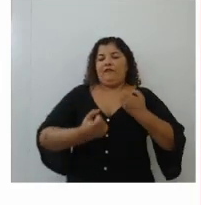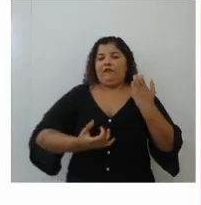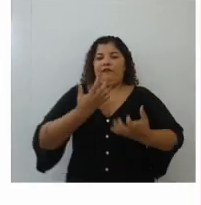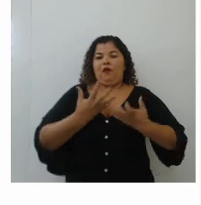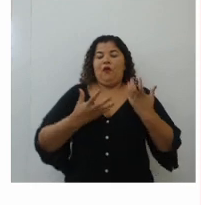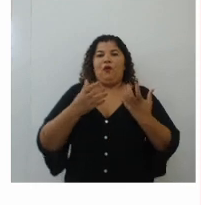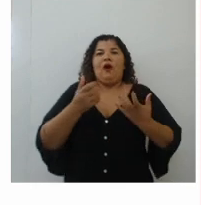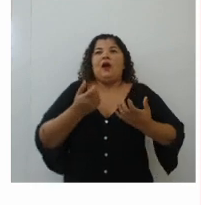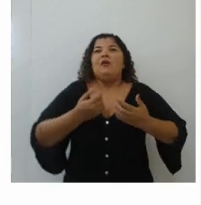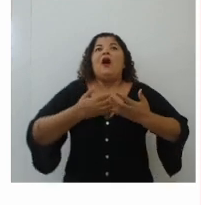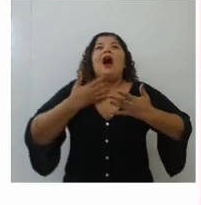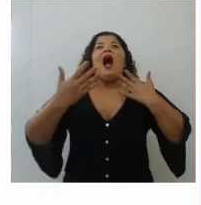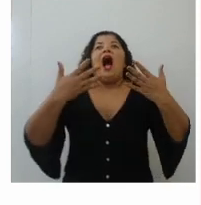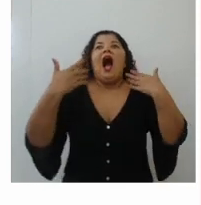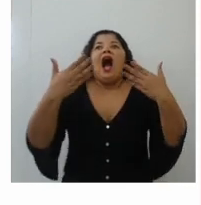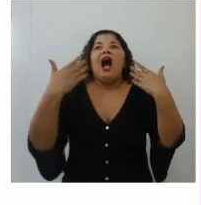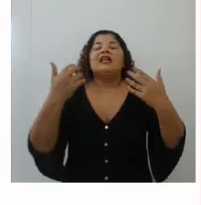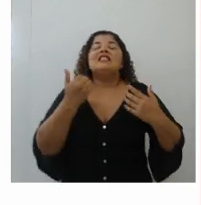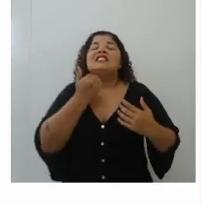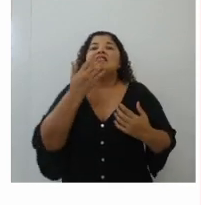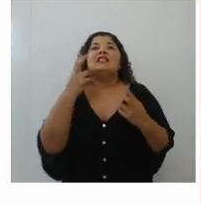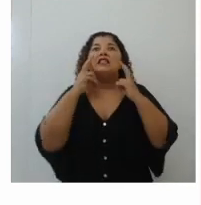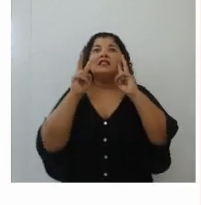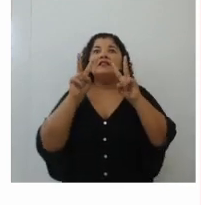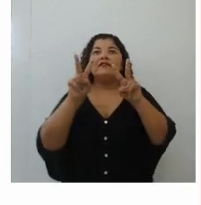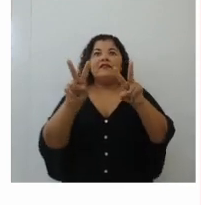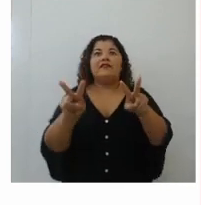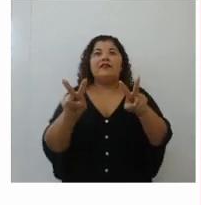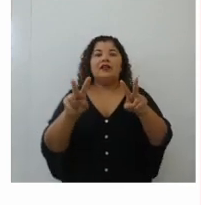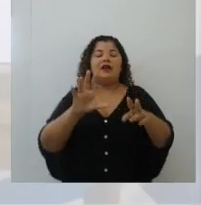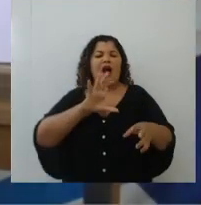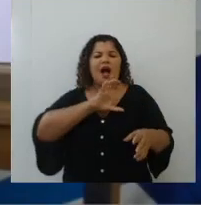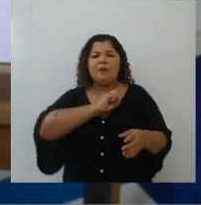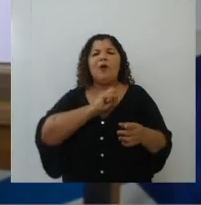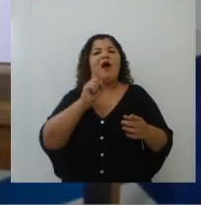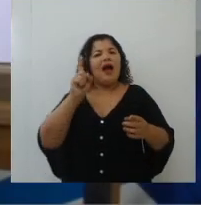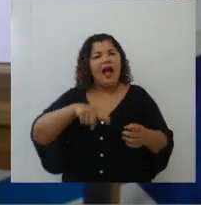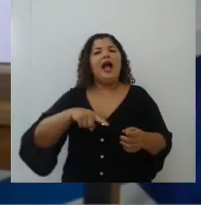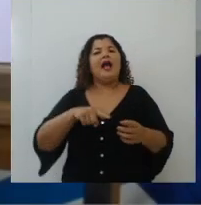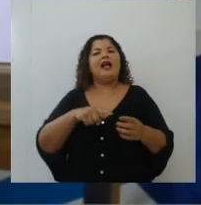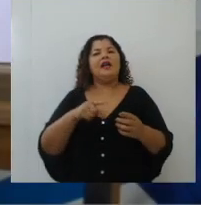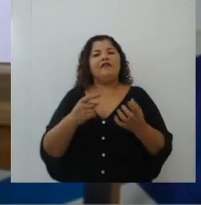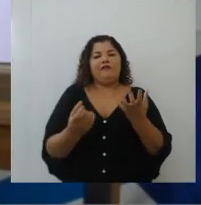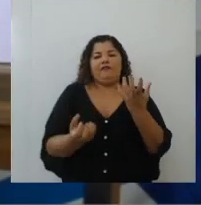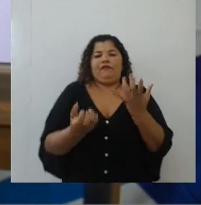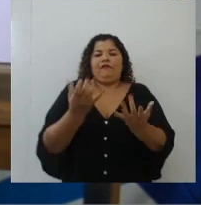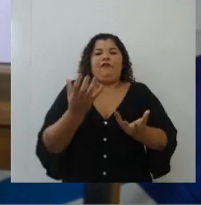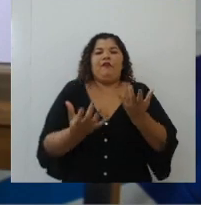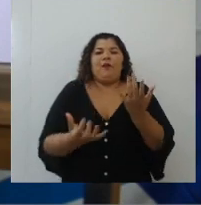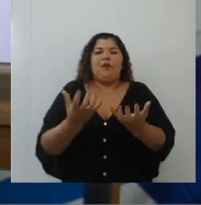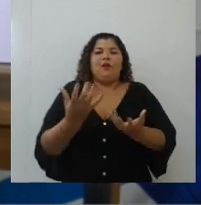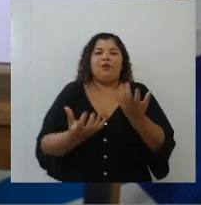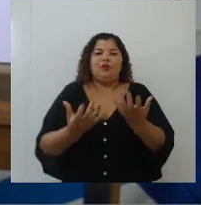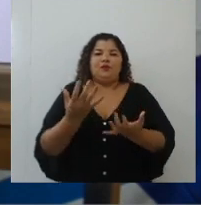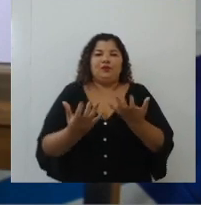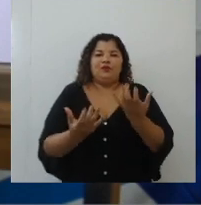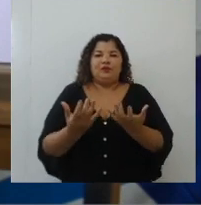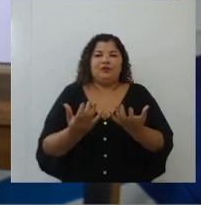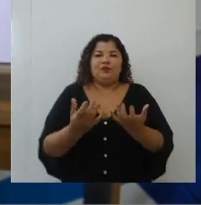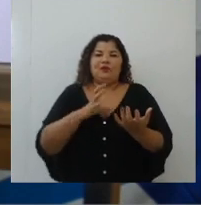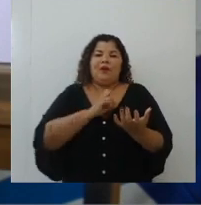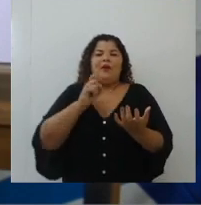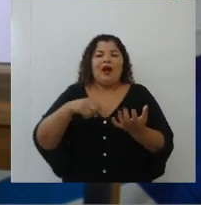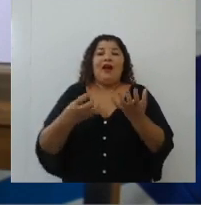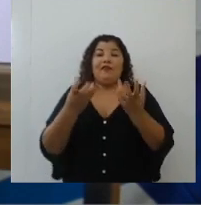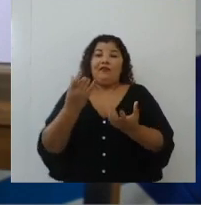ver. Perceba, gente, ele começa já afirmando, o amor é fogo. Olha o exemplo clássico de uma figura